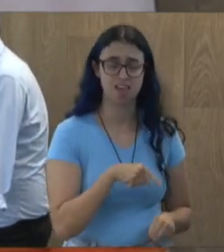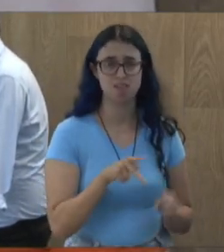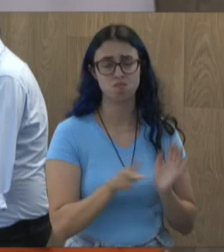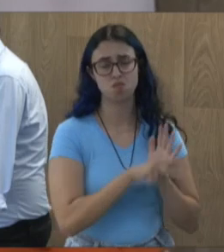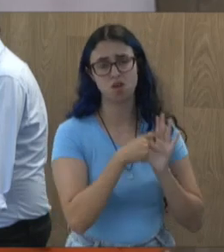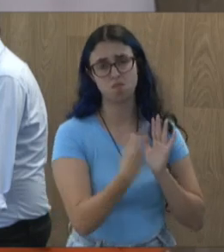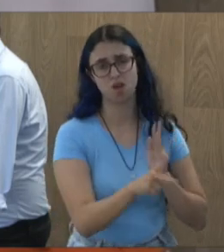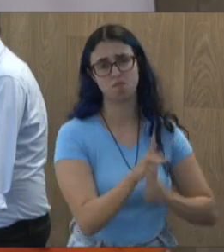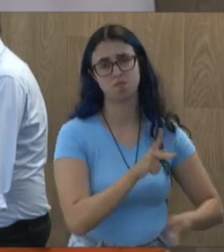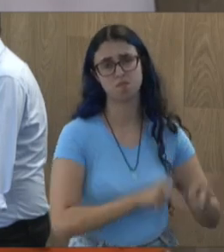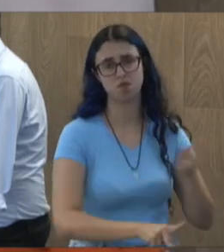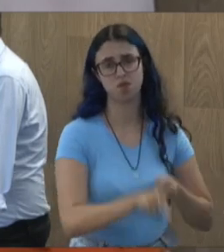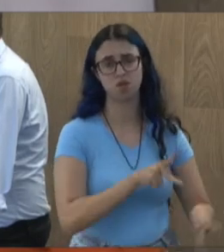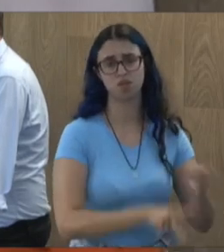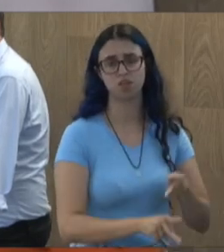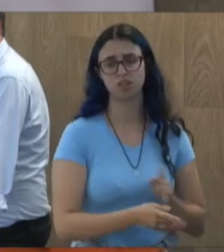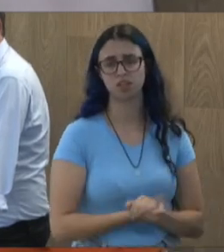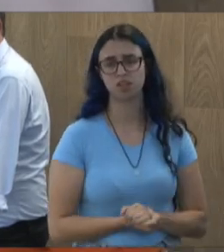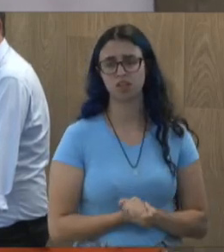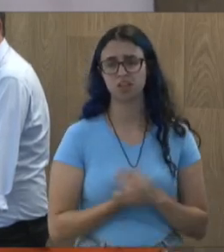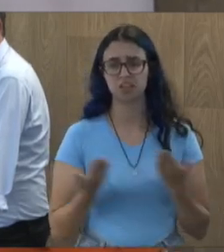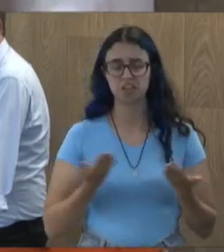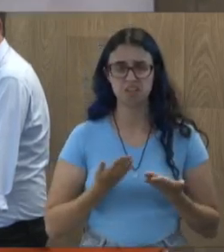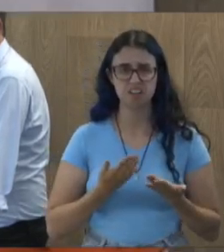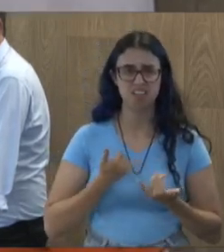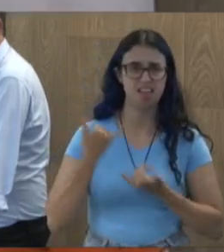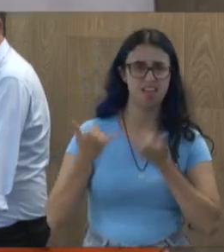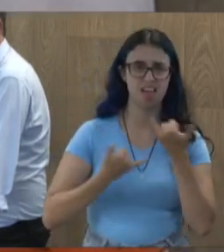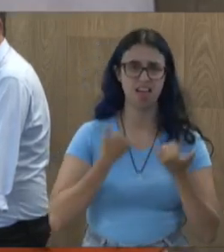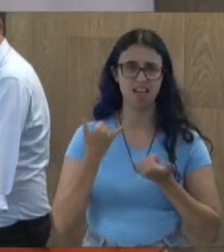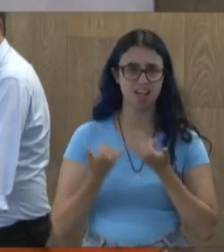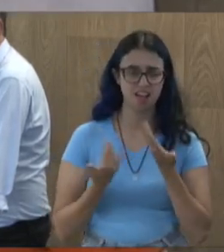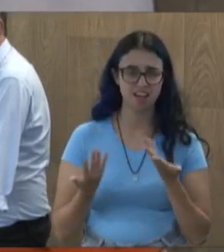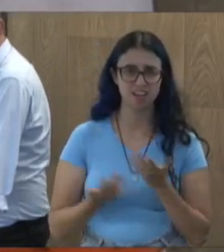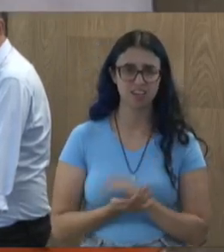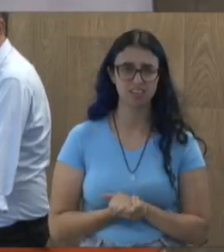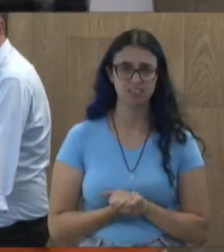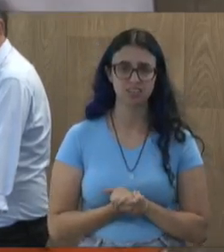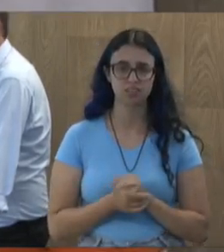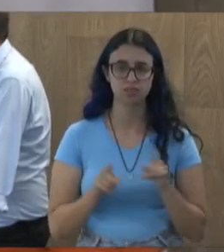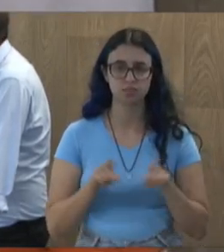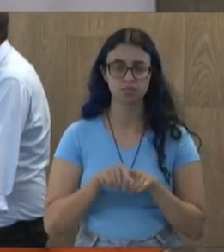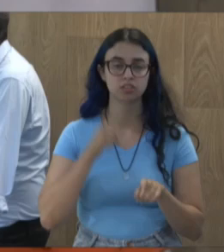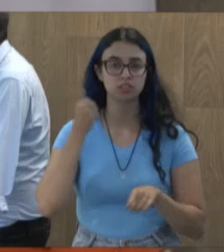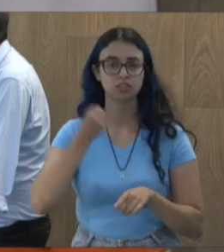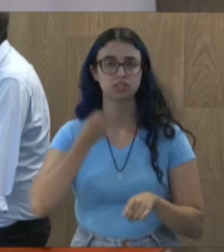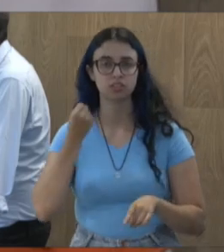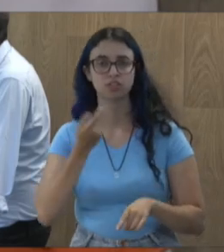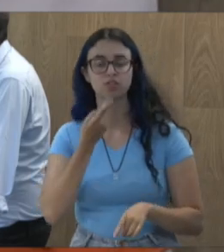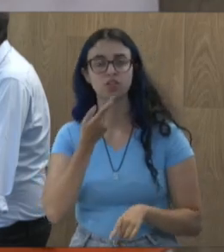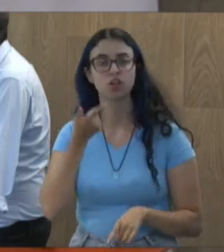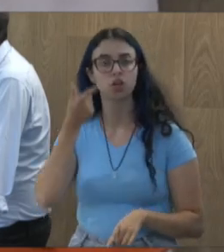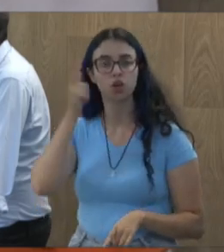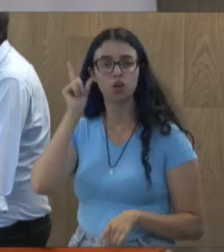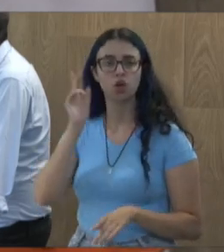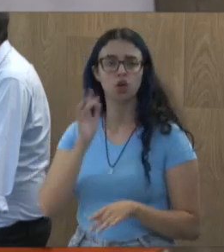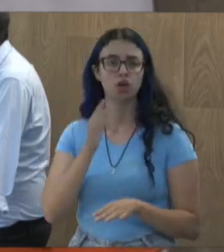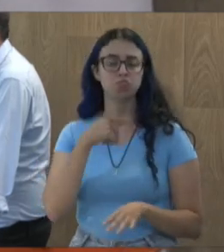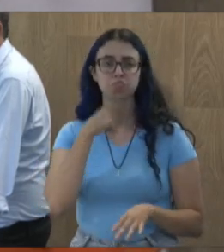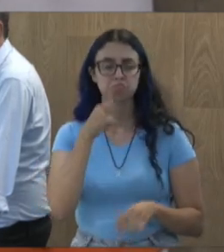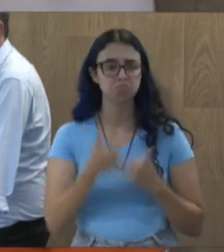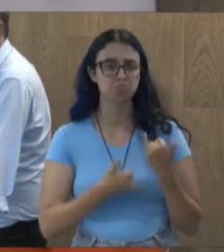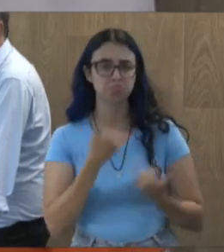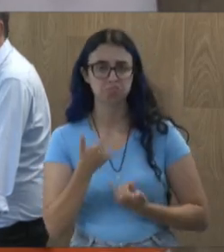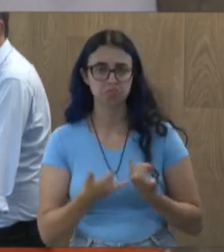nessa picuinha aqui, como o nosso senador mesmo falou ontem. Ele falou lá em Brasília que a picuinha não chega a lugar nenhum. Estamos aqui para